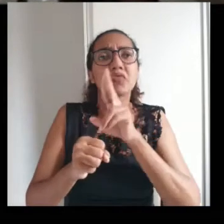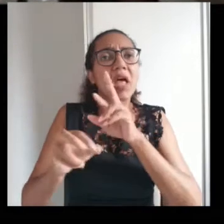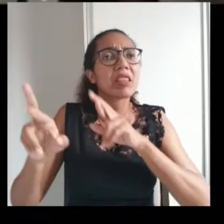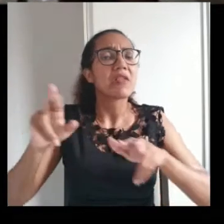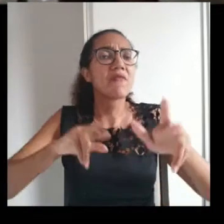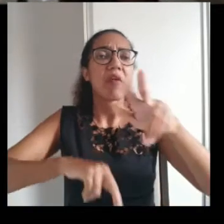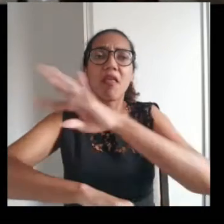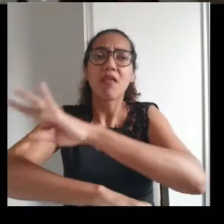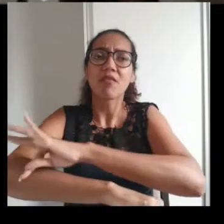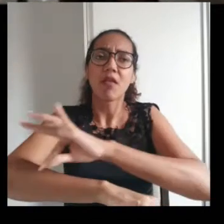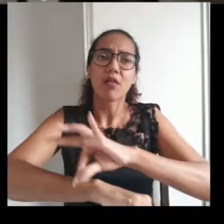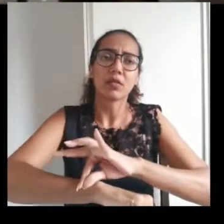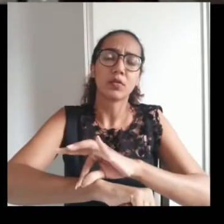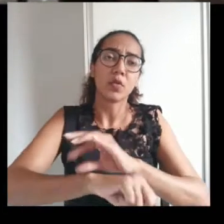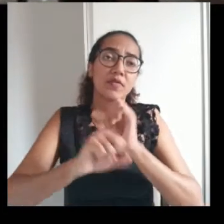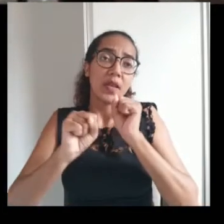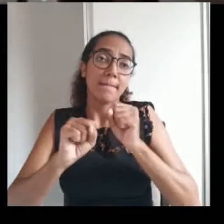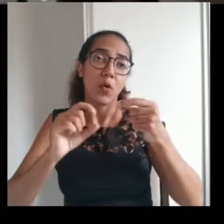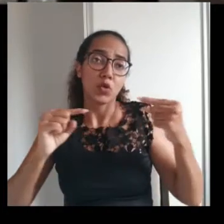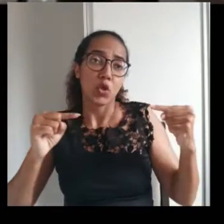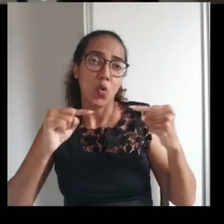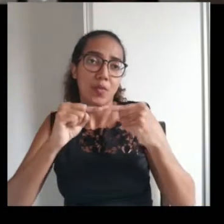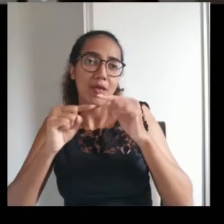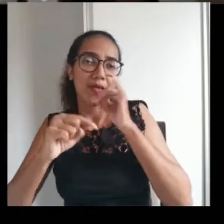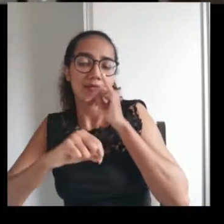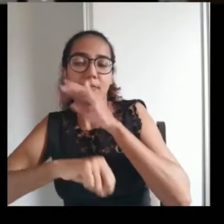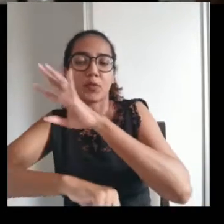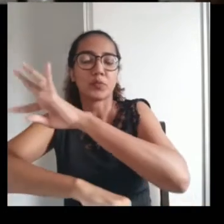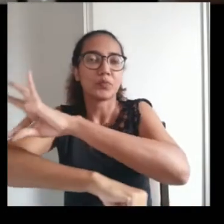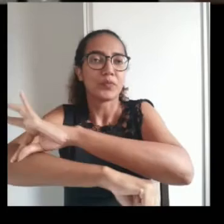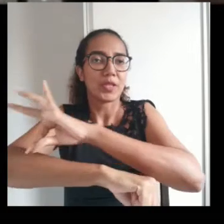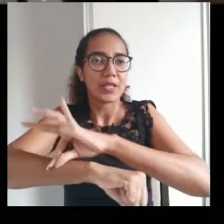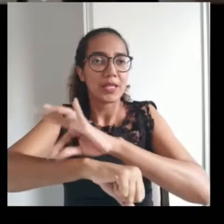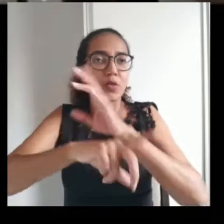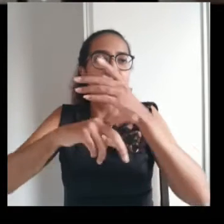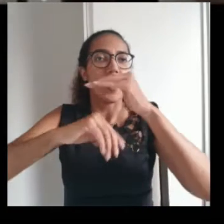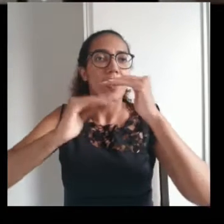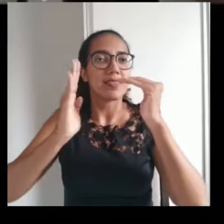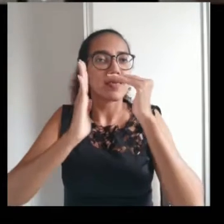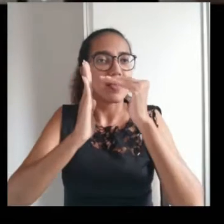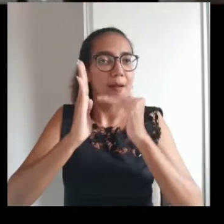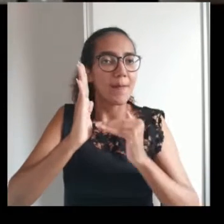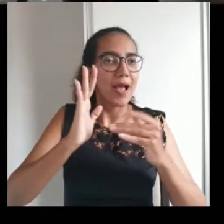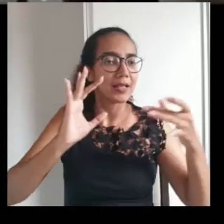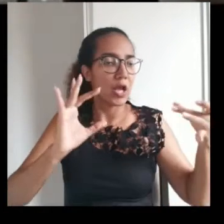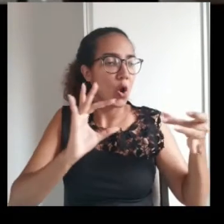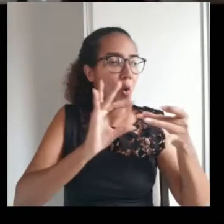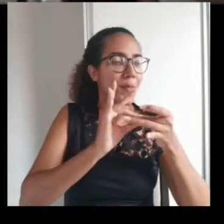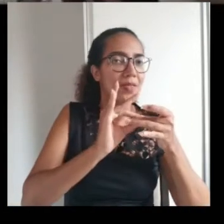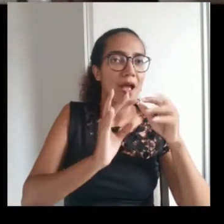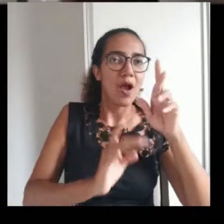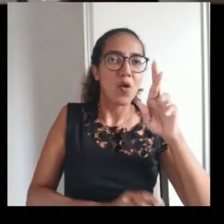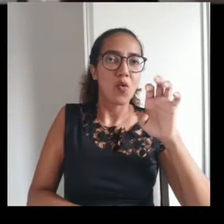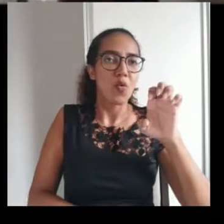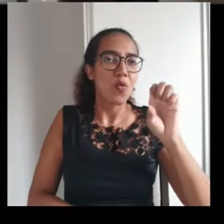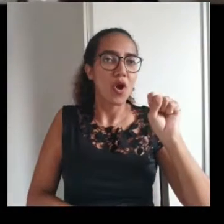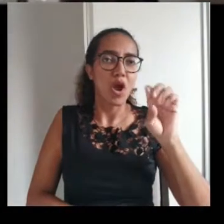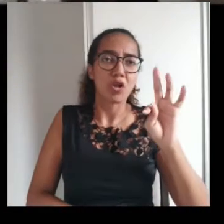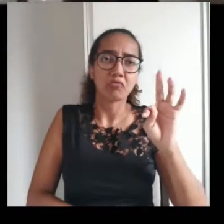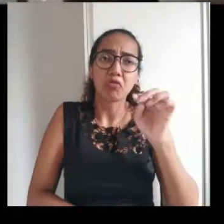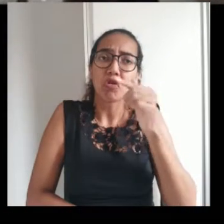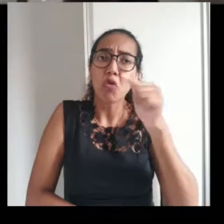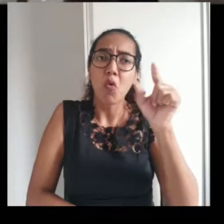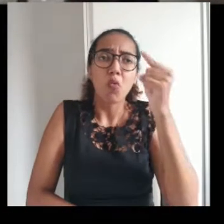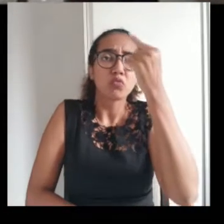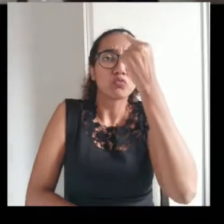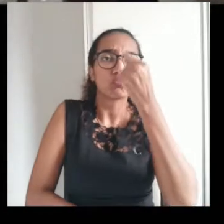exemplo, uma arquitetura em camadas, com REST, com, enfim, diversos outros estilos aí, tá? Mas como é que isso realmente fica